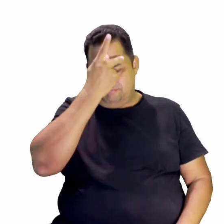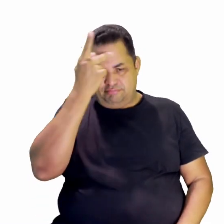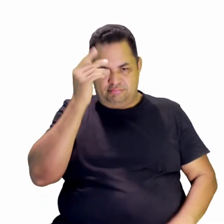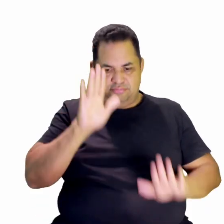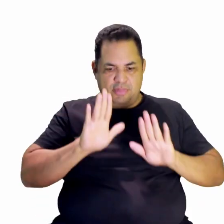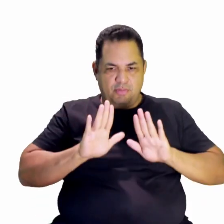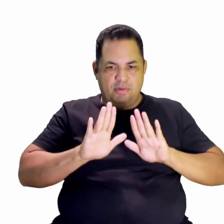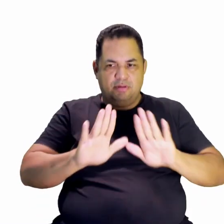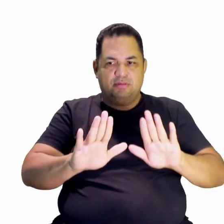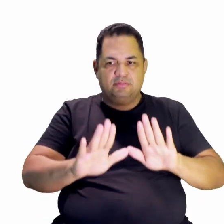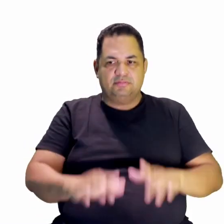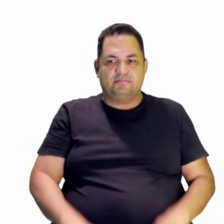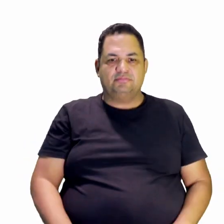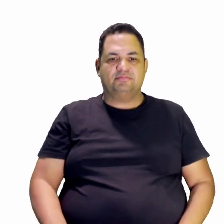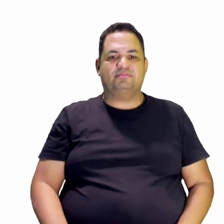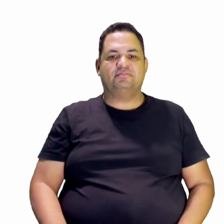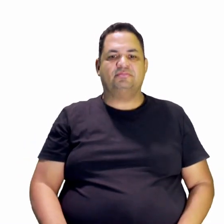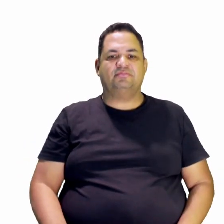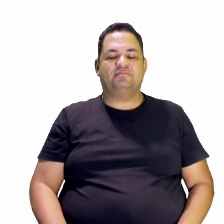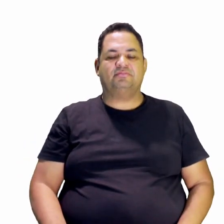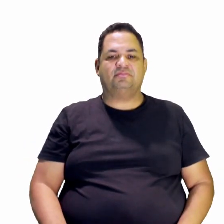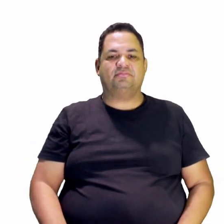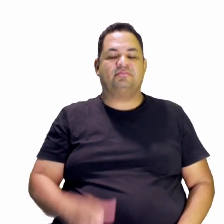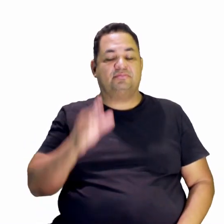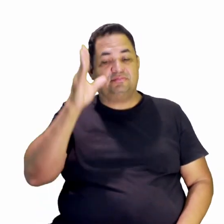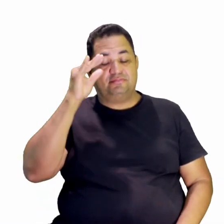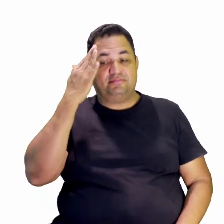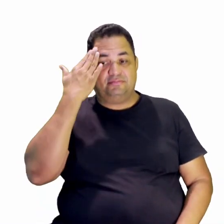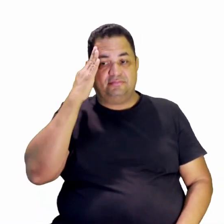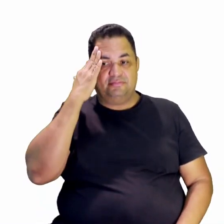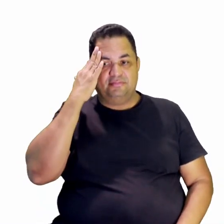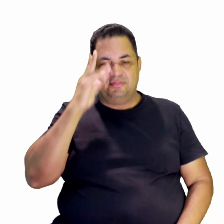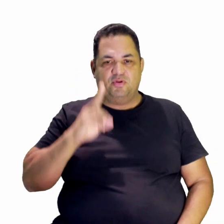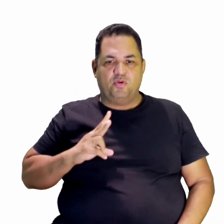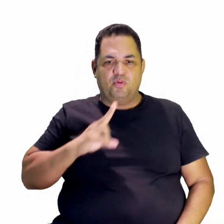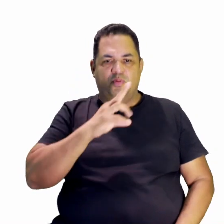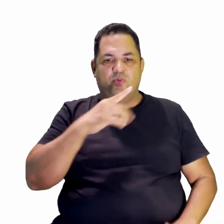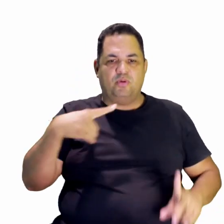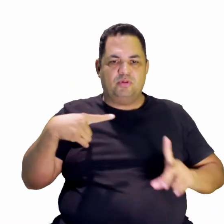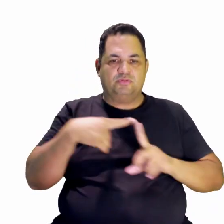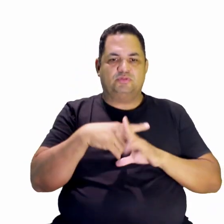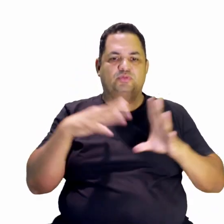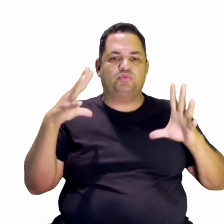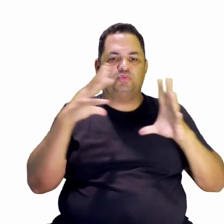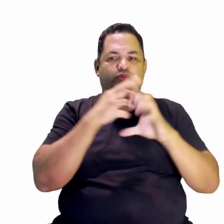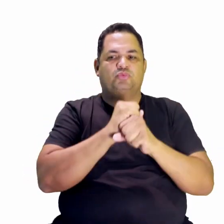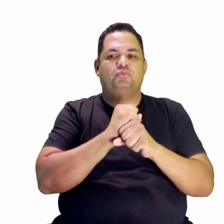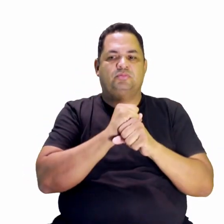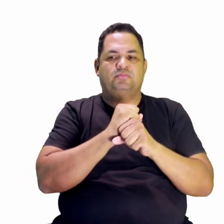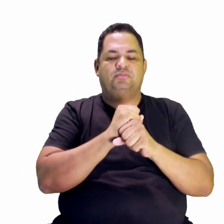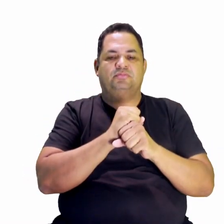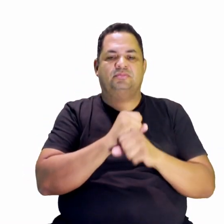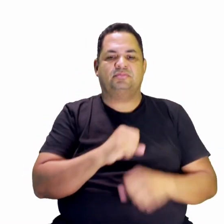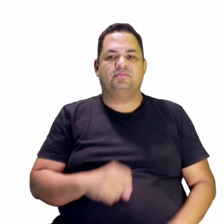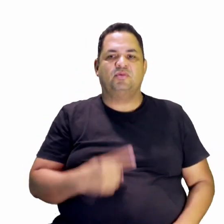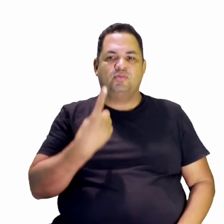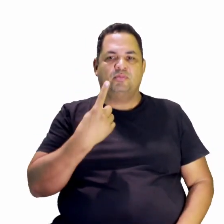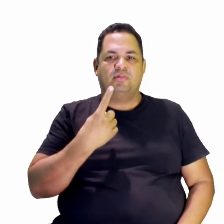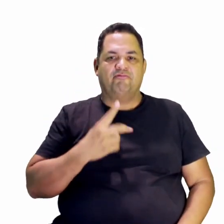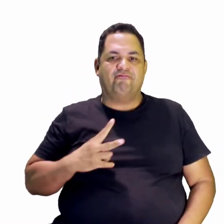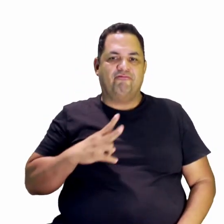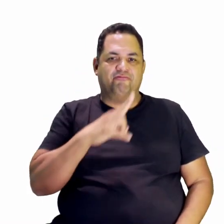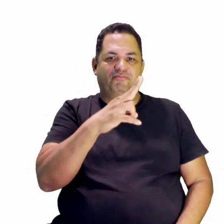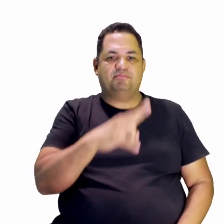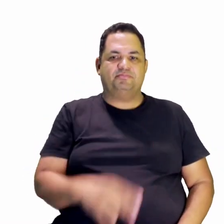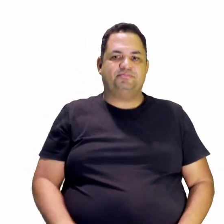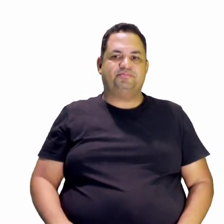força, né? Bem interessante entender isso, que a força é a soma de toda a resultante, só tem uma própria força.